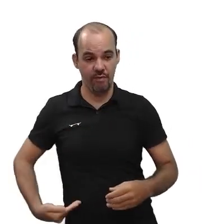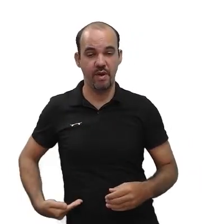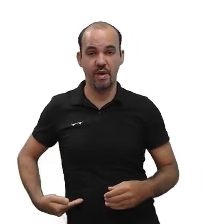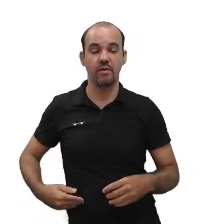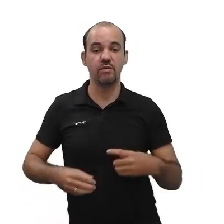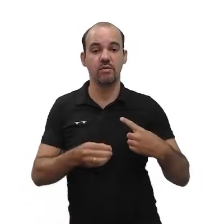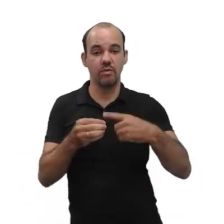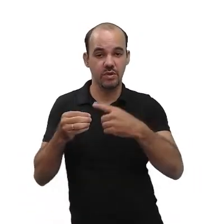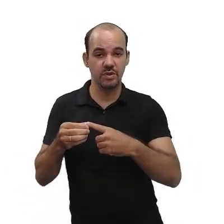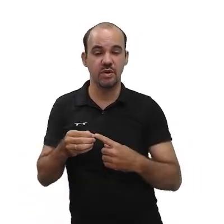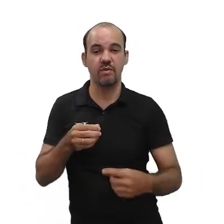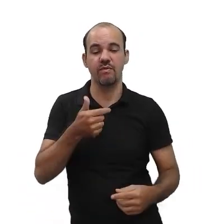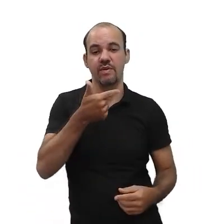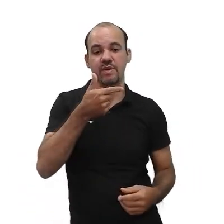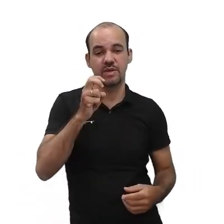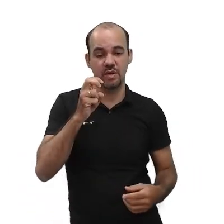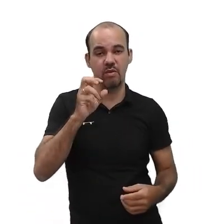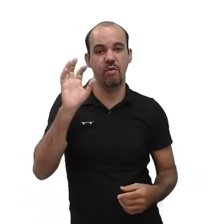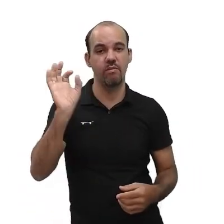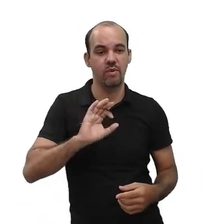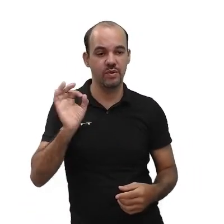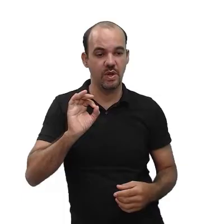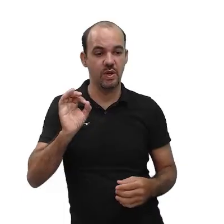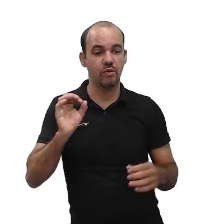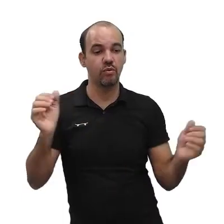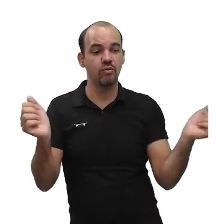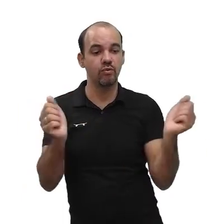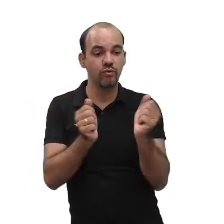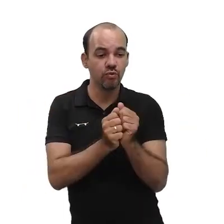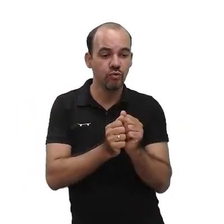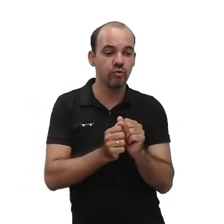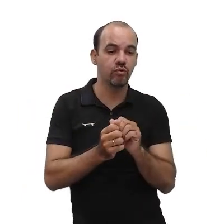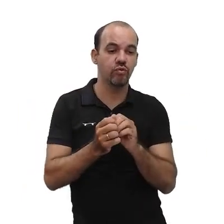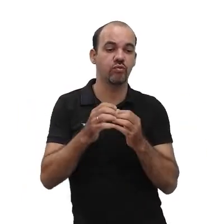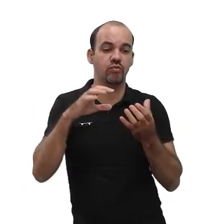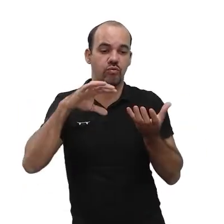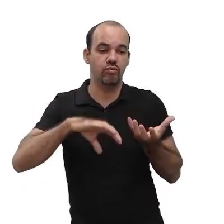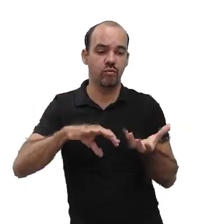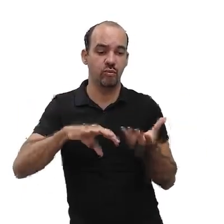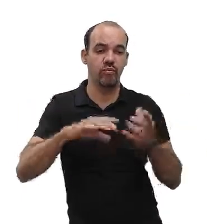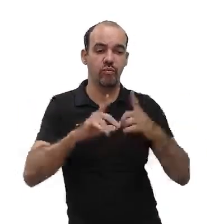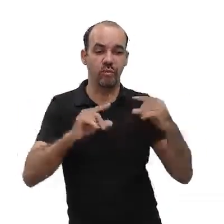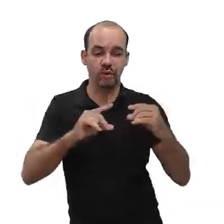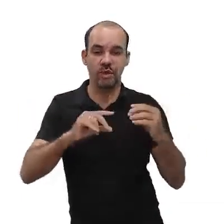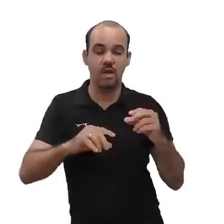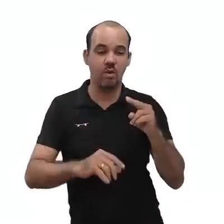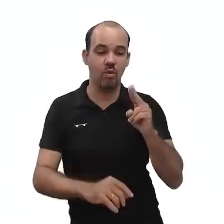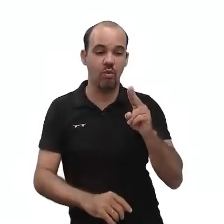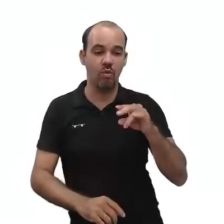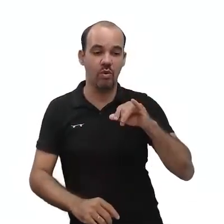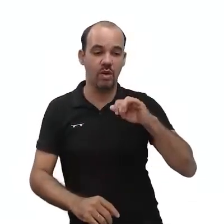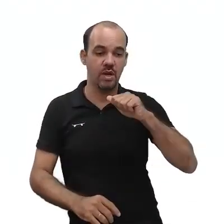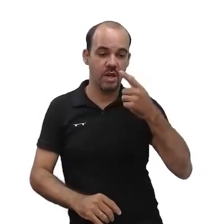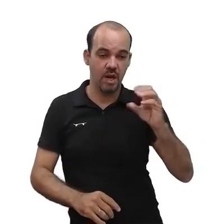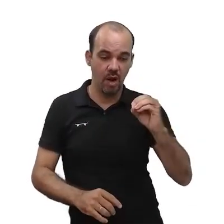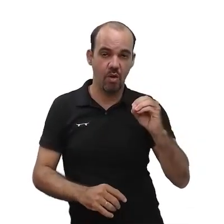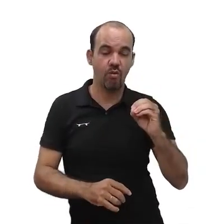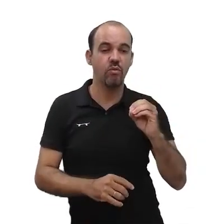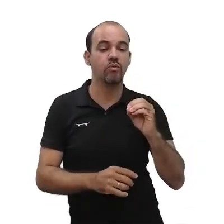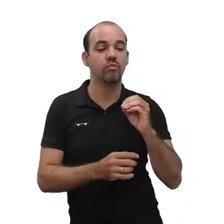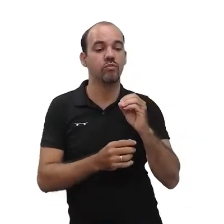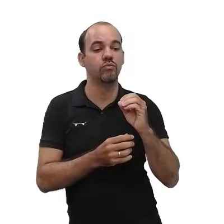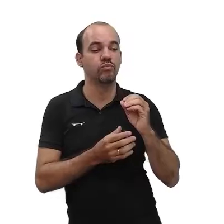a União tem, por obrigação legal, aplicar nunca menos de 18% de toda a sua arrecadação de